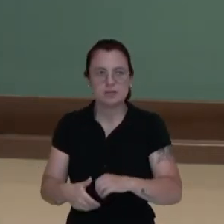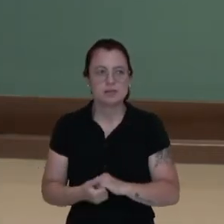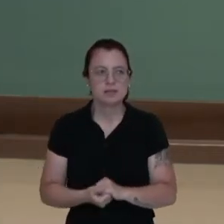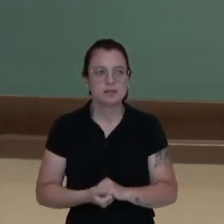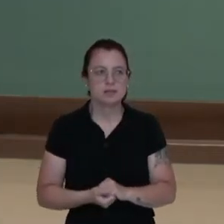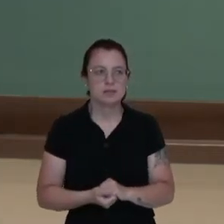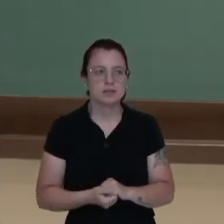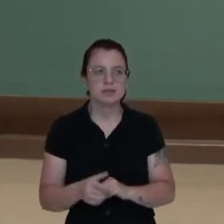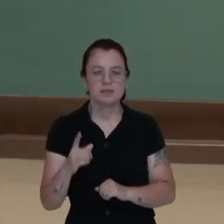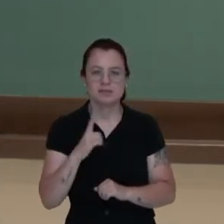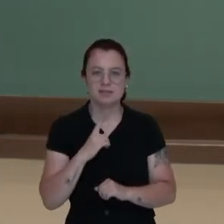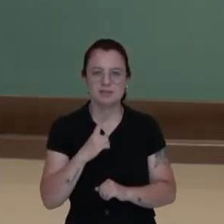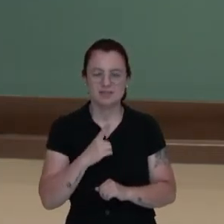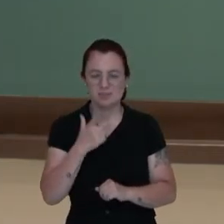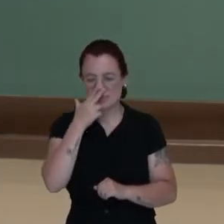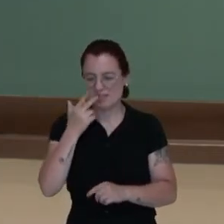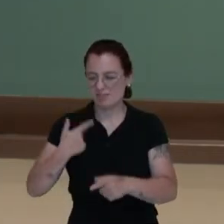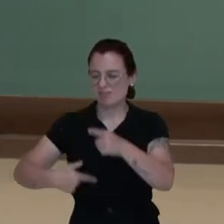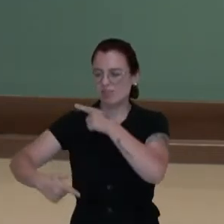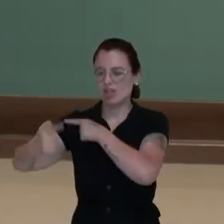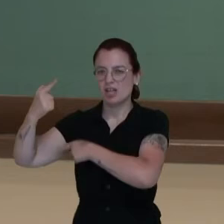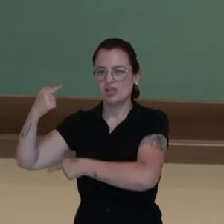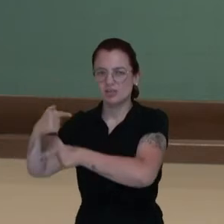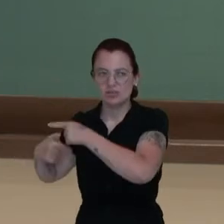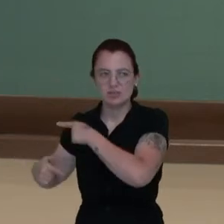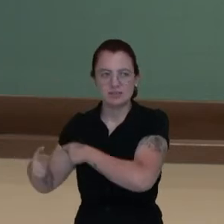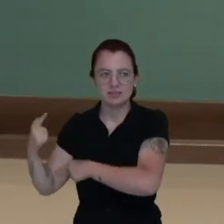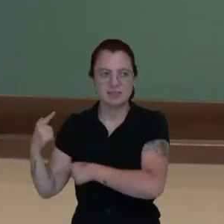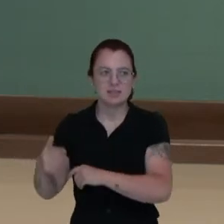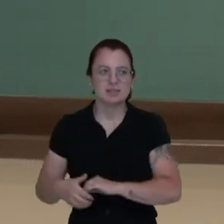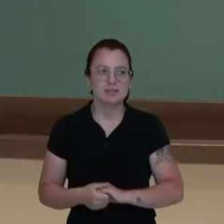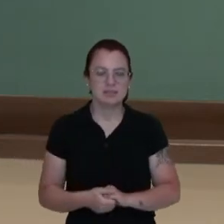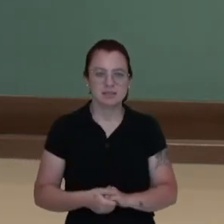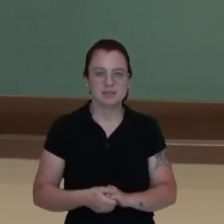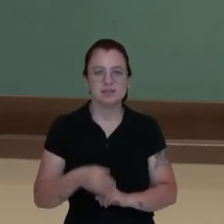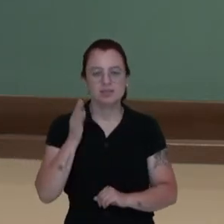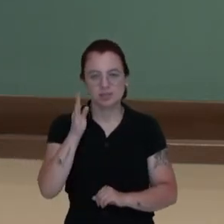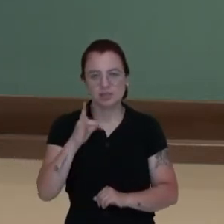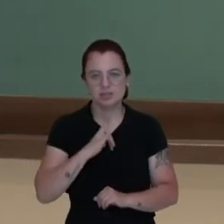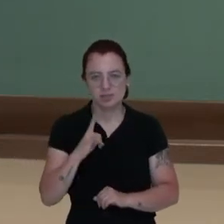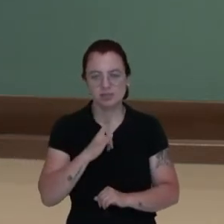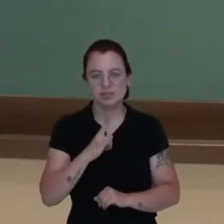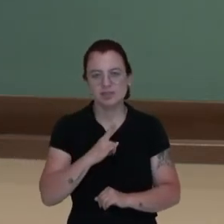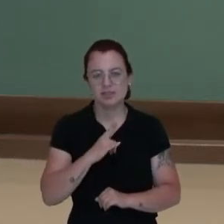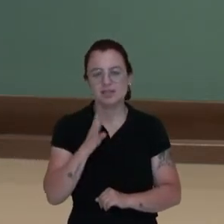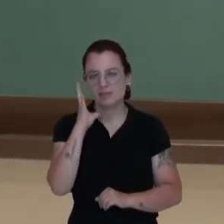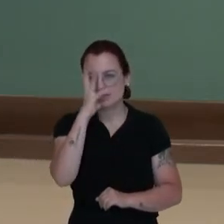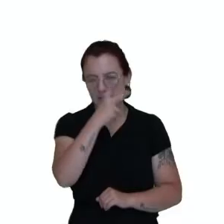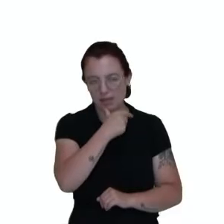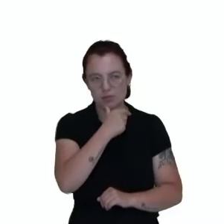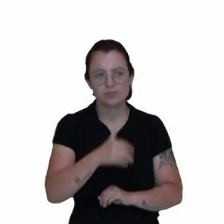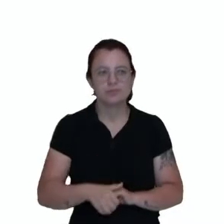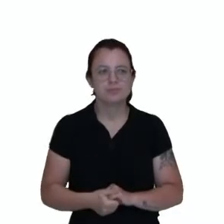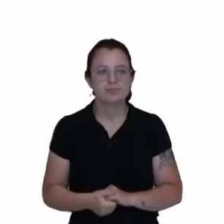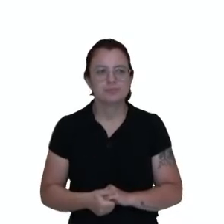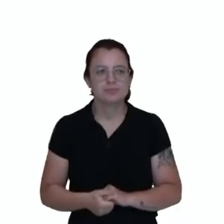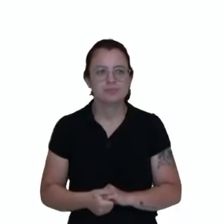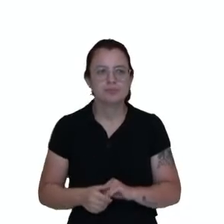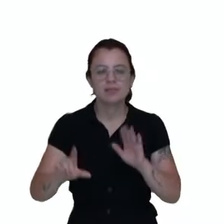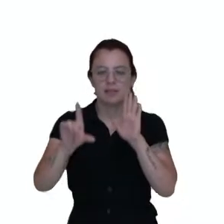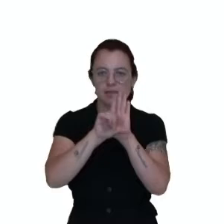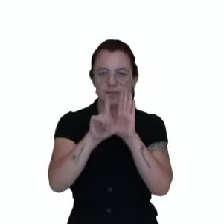Isso trouxe um certo retrocesso para a industrialização do Brasil, que já estava, inclusive, bastante atrasada. As